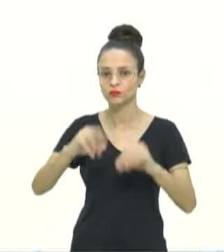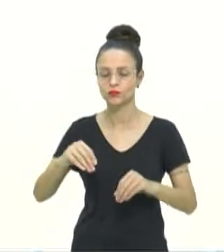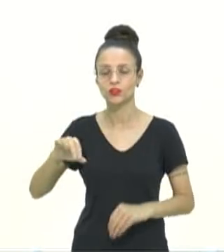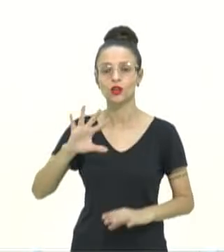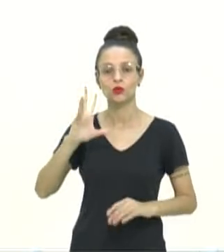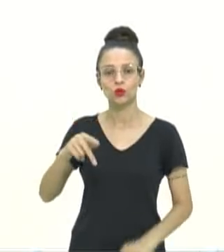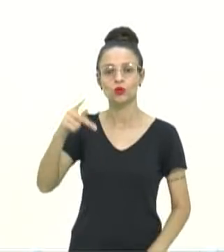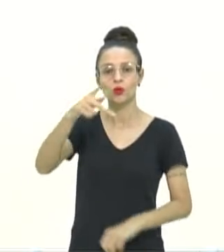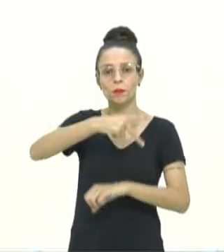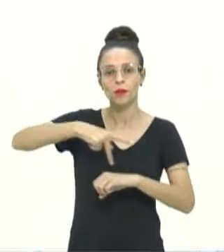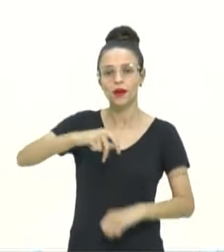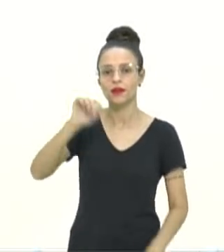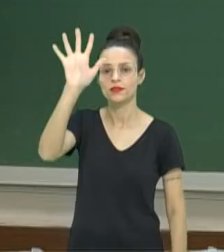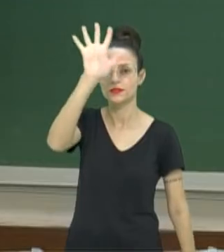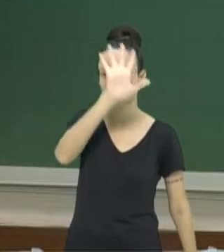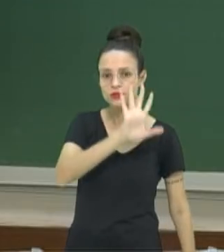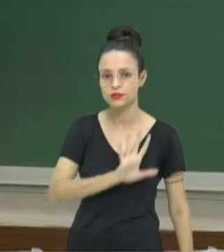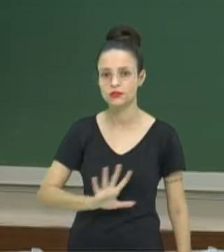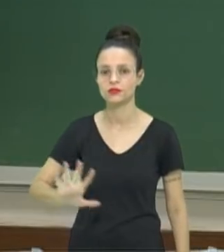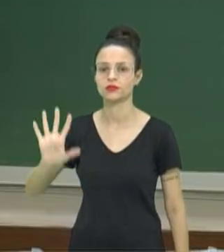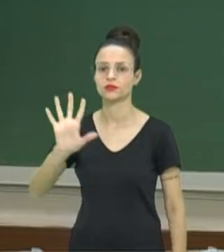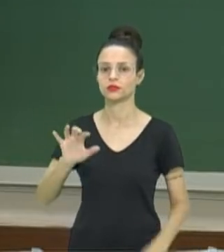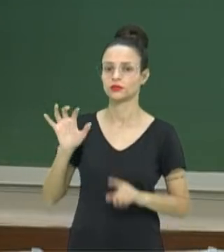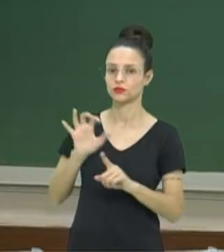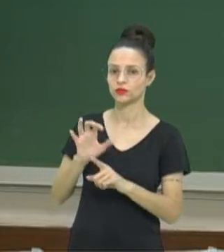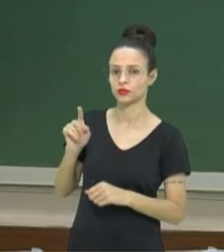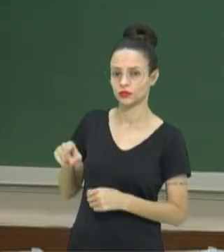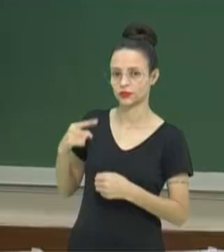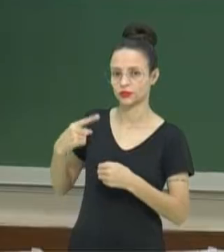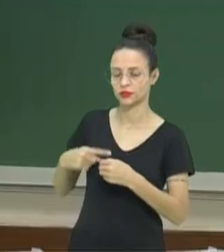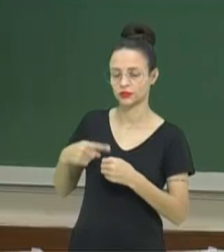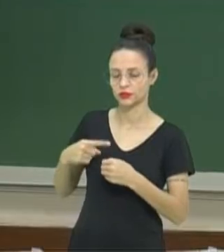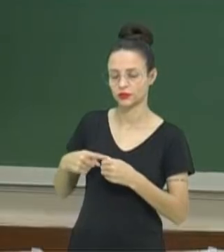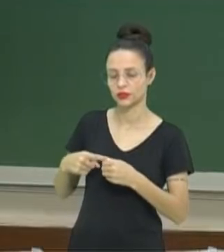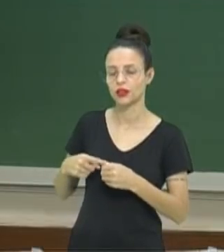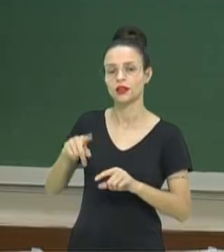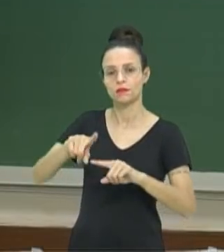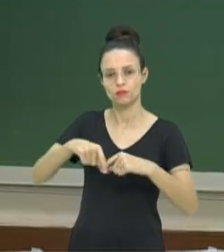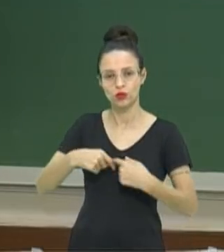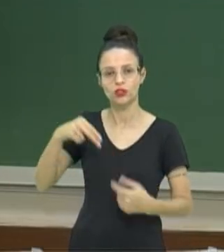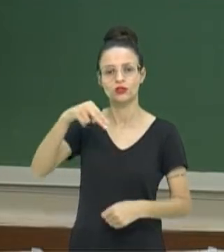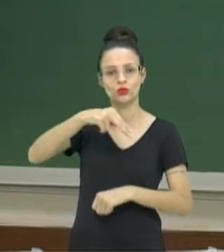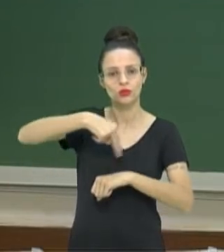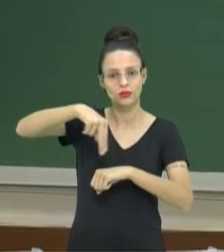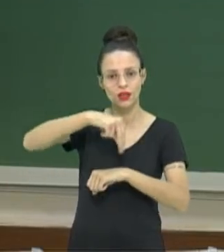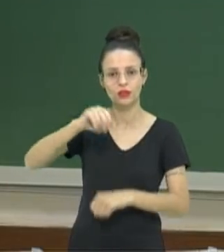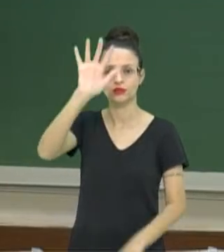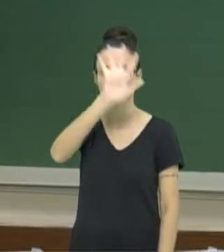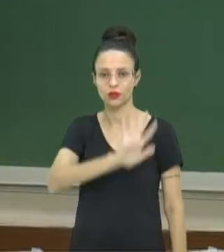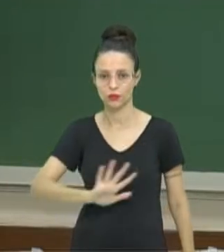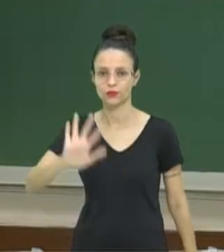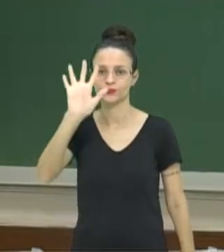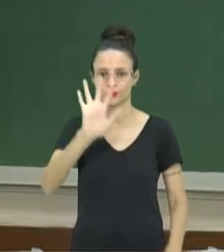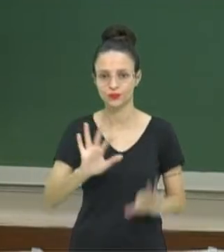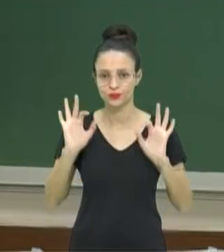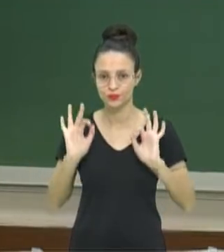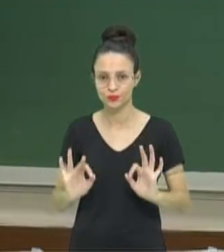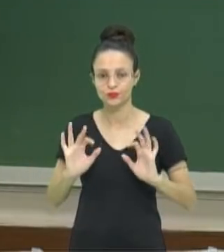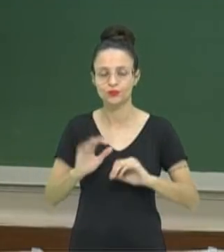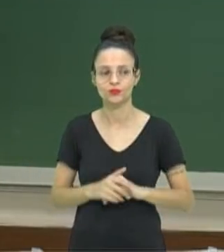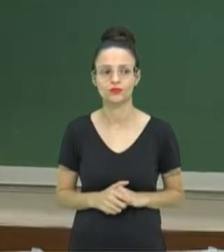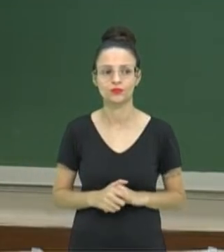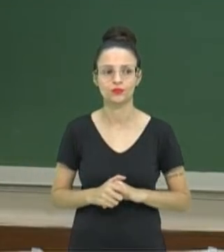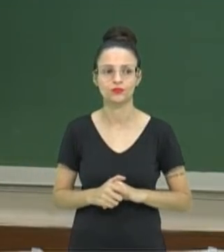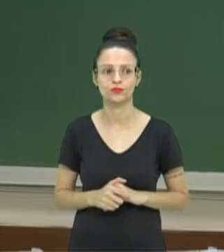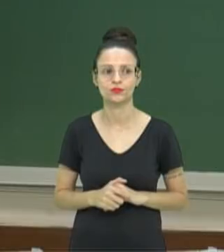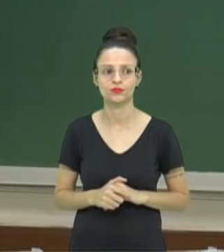é influenciado pelas atividades que são desenvolvidas nessas cidades, por isso elas são chamadas de metrópoles nacionais, certo?